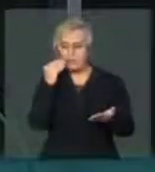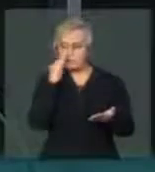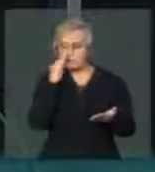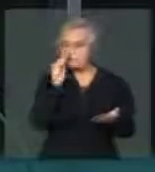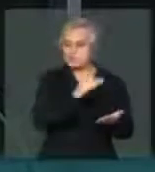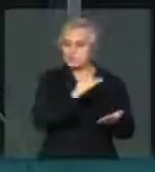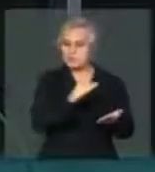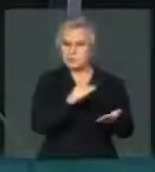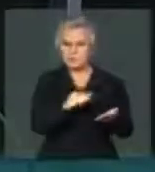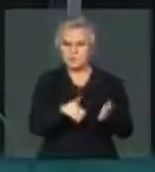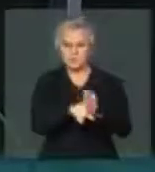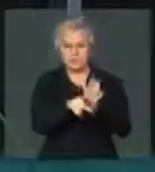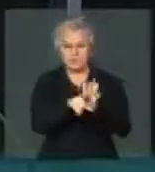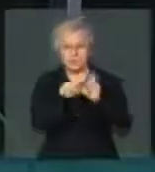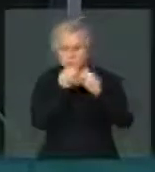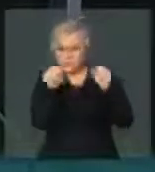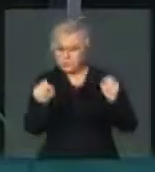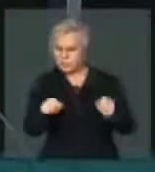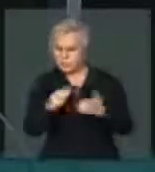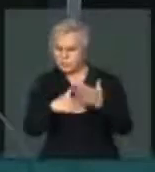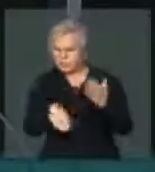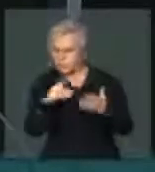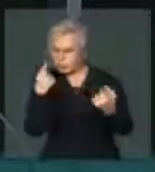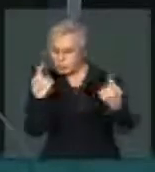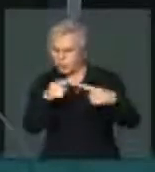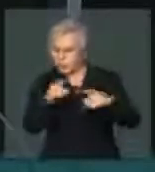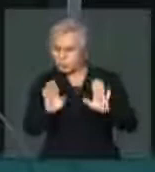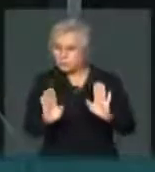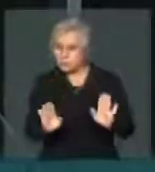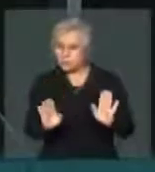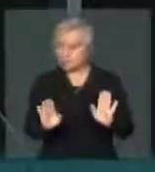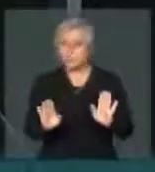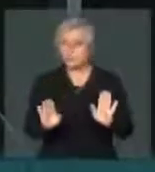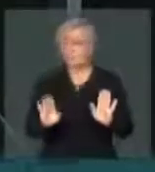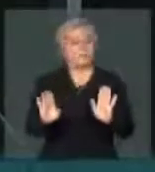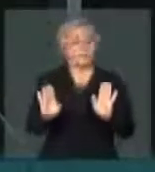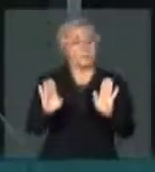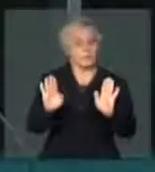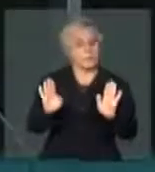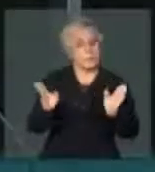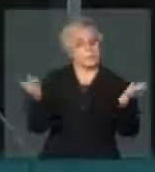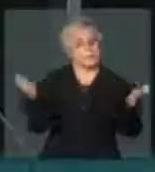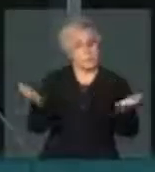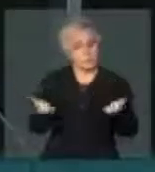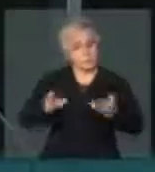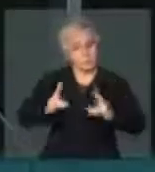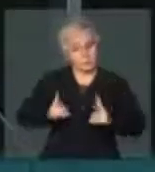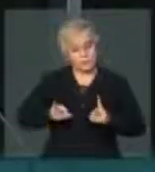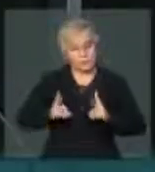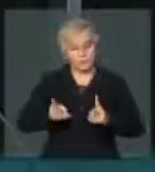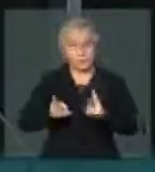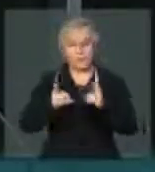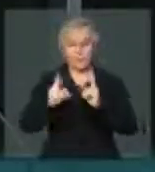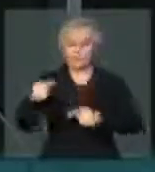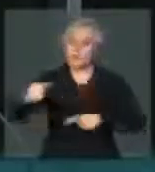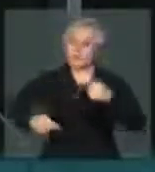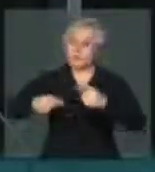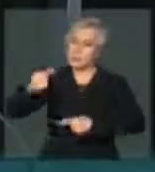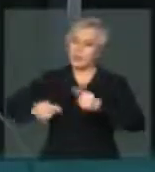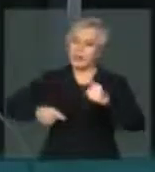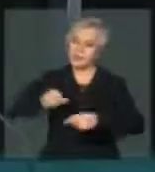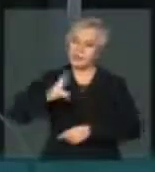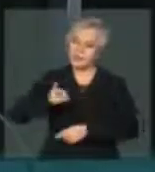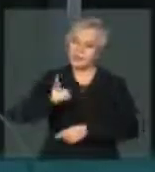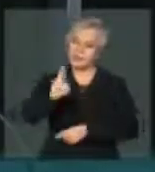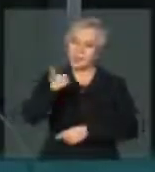quiser contestar o sistema como um todo. Até lá, ressalvando que o debate é vivo na bancada, não